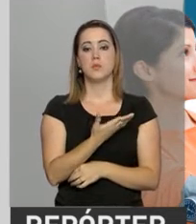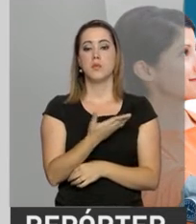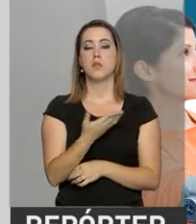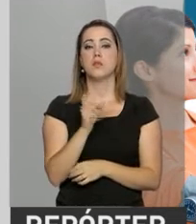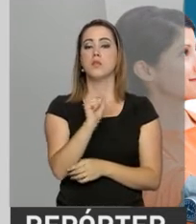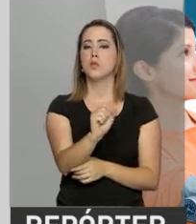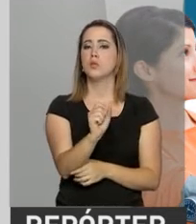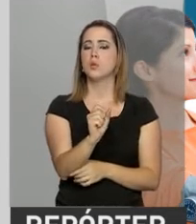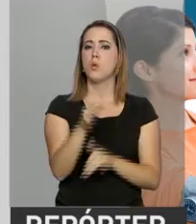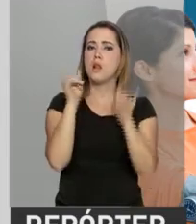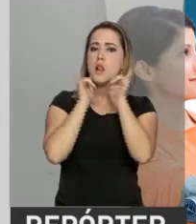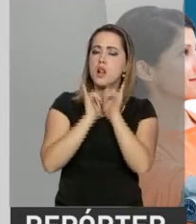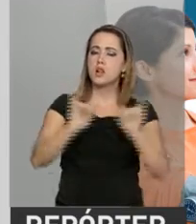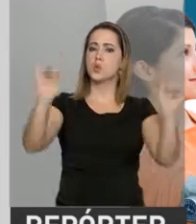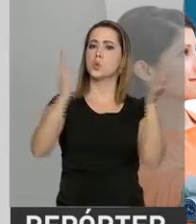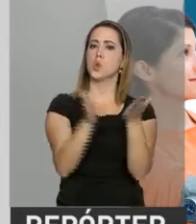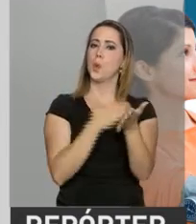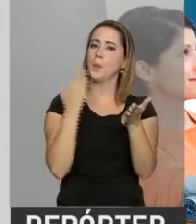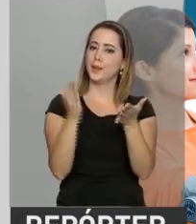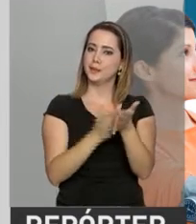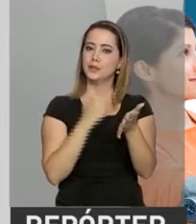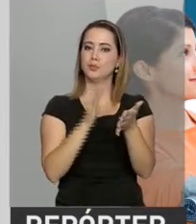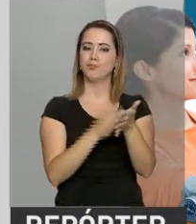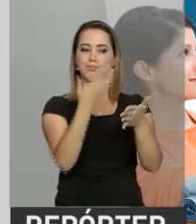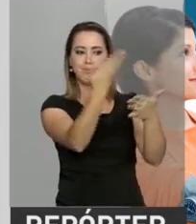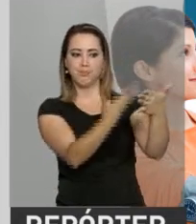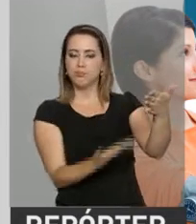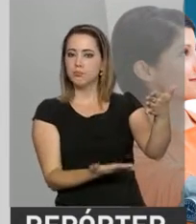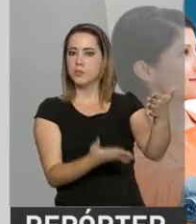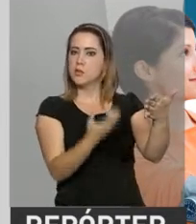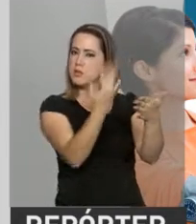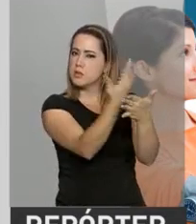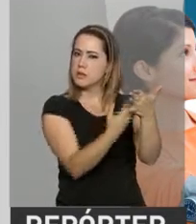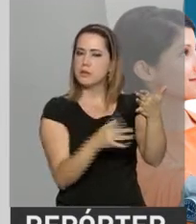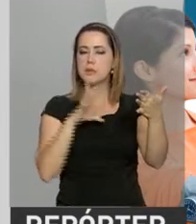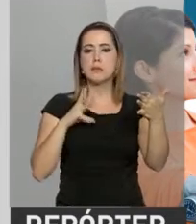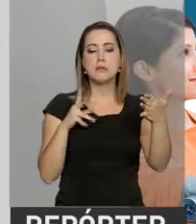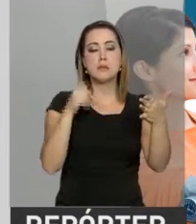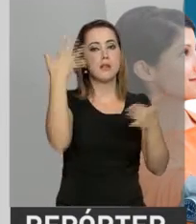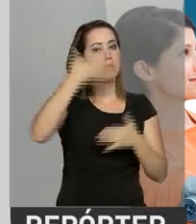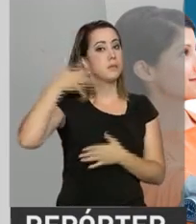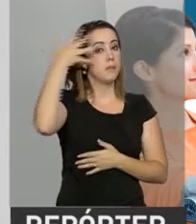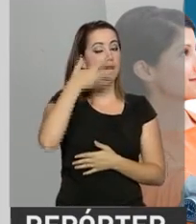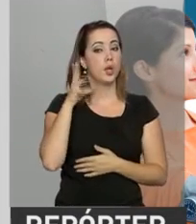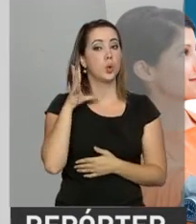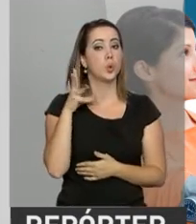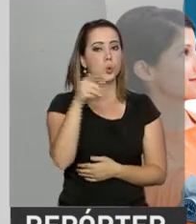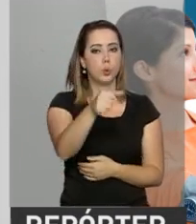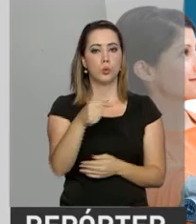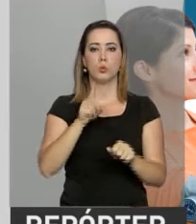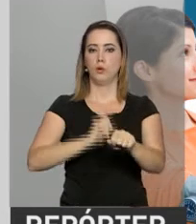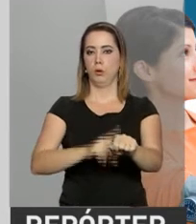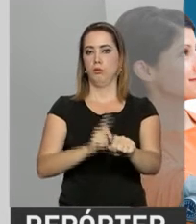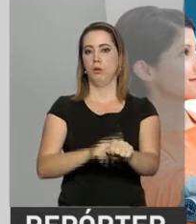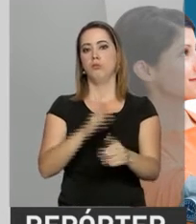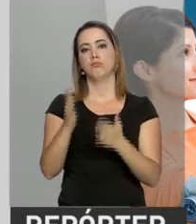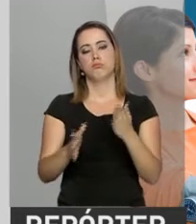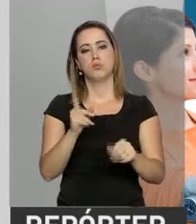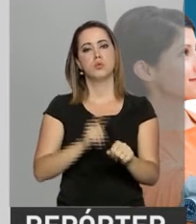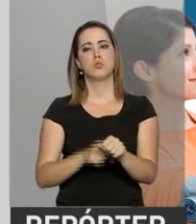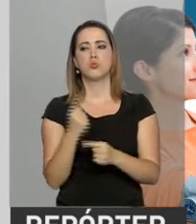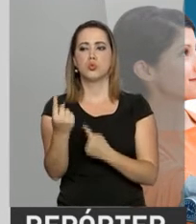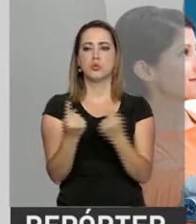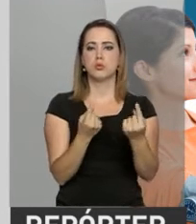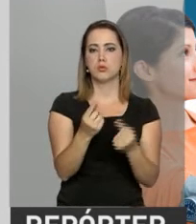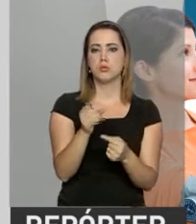ns lançou uma cartilha o material orienta beneficiários de planos de saúde sobre o período máximo para realização